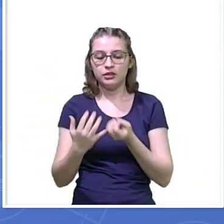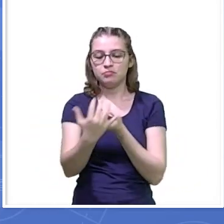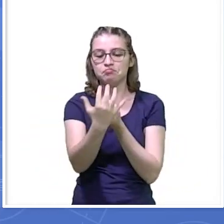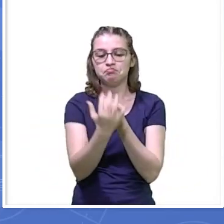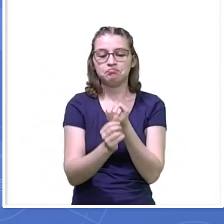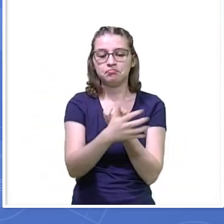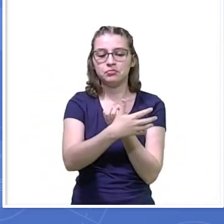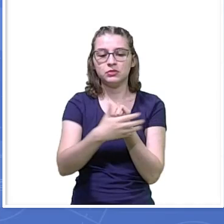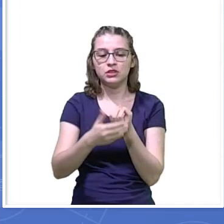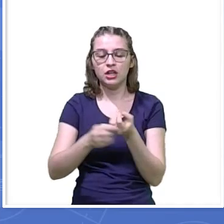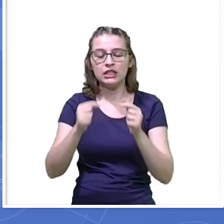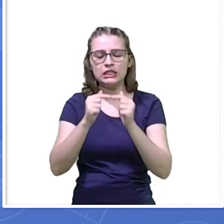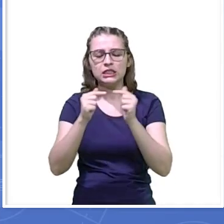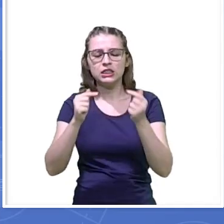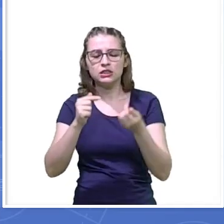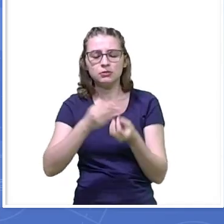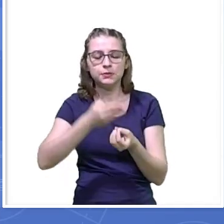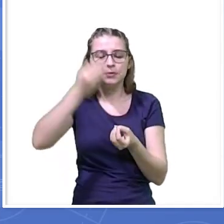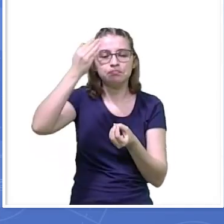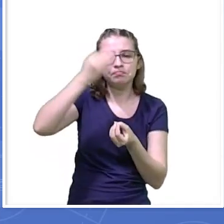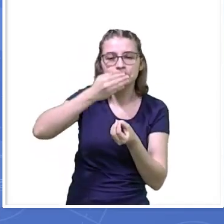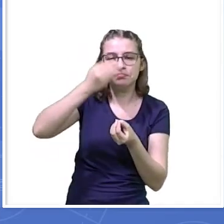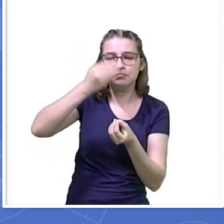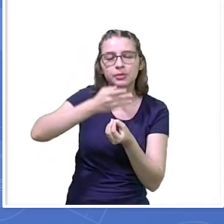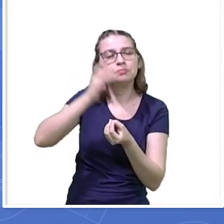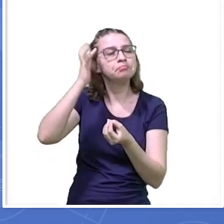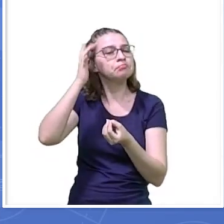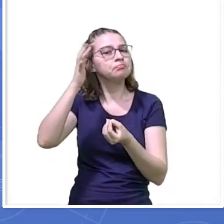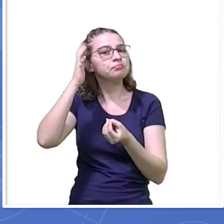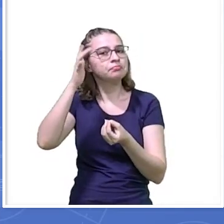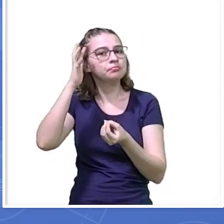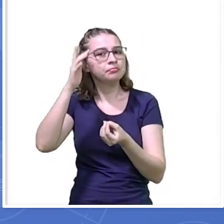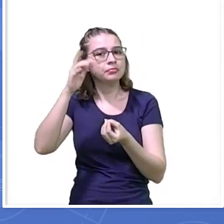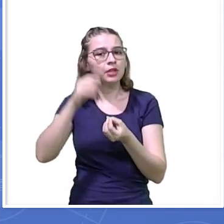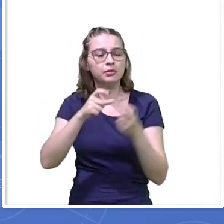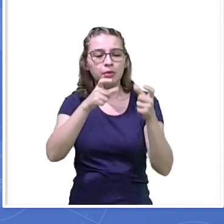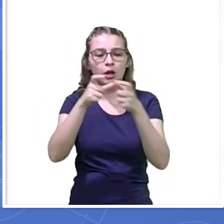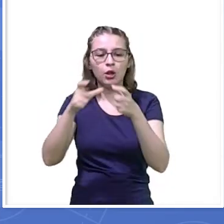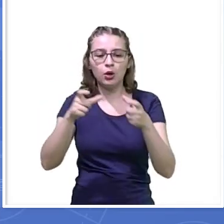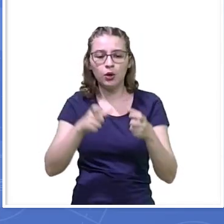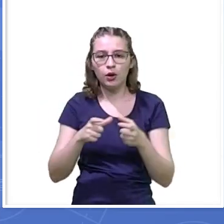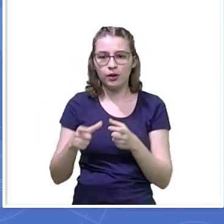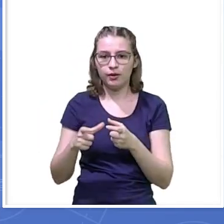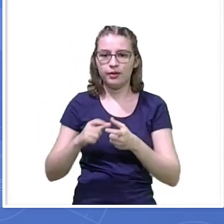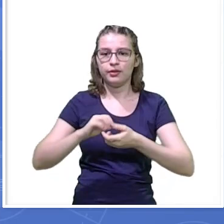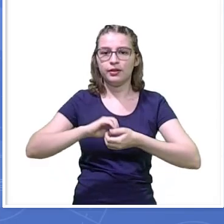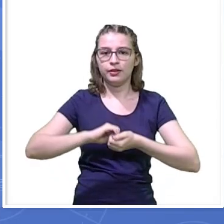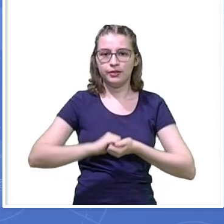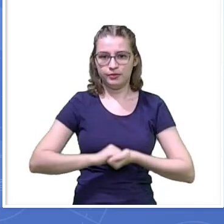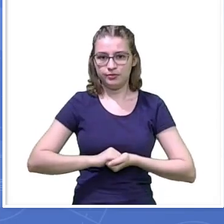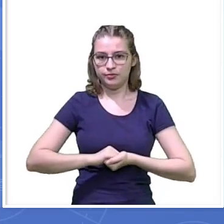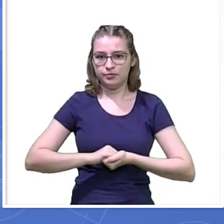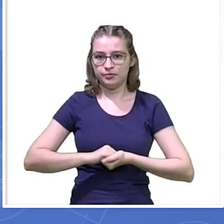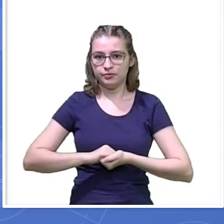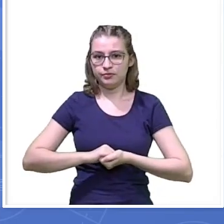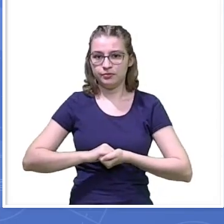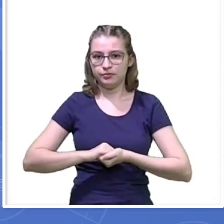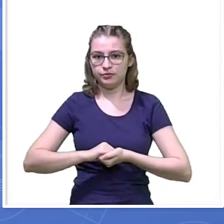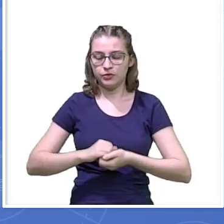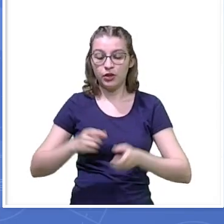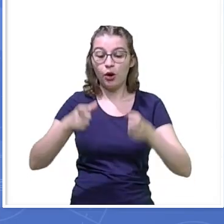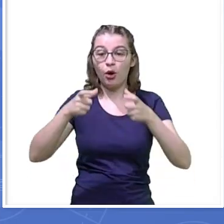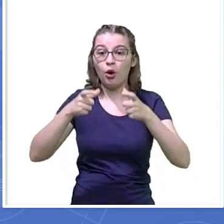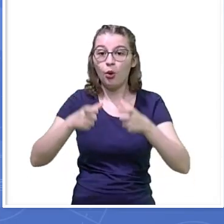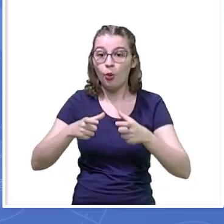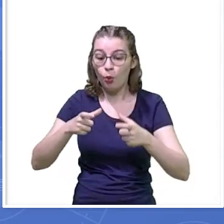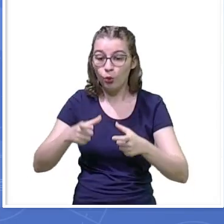para a localização de qualquer ponto no espaço. É basicamente para isso que esse sistema existe, como a gente falou lá na aula, né? O onde ele